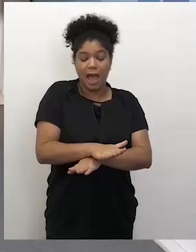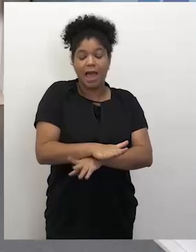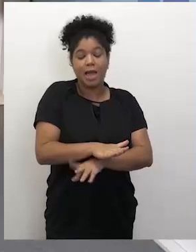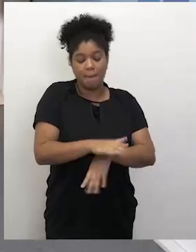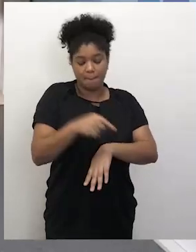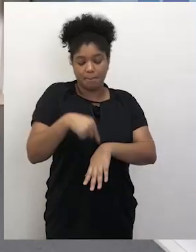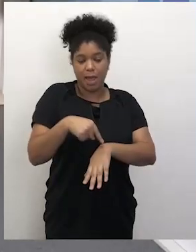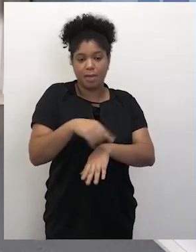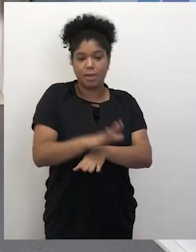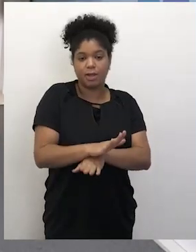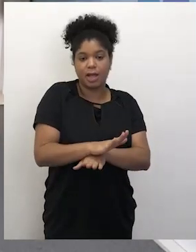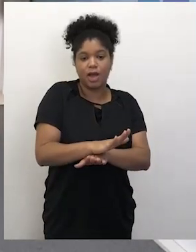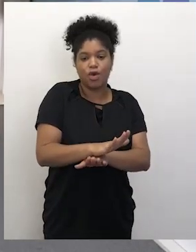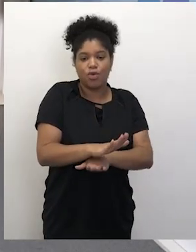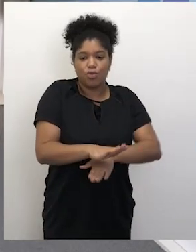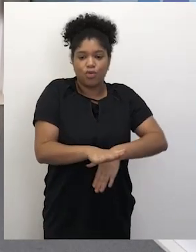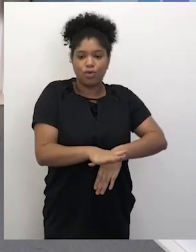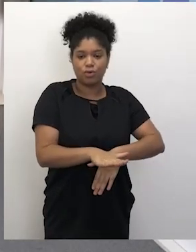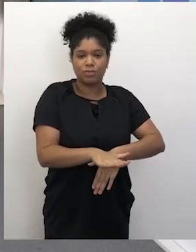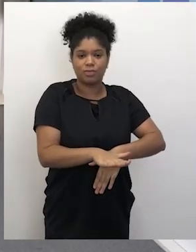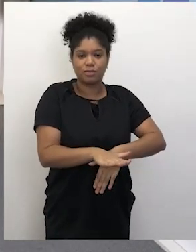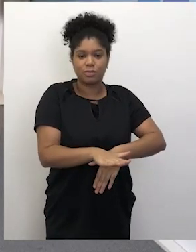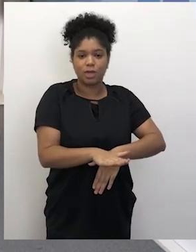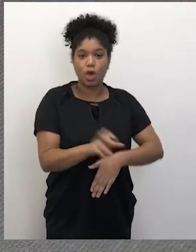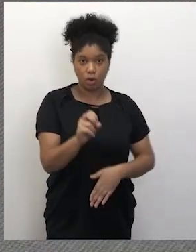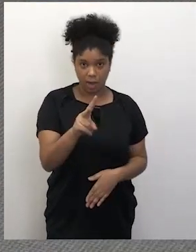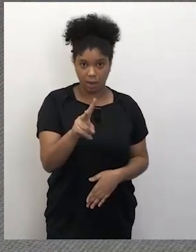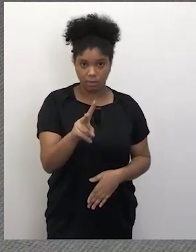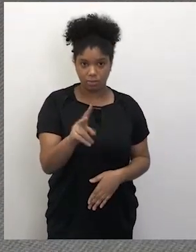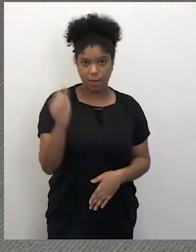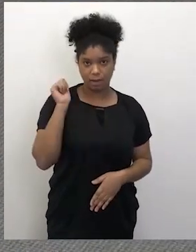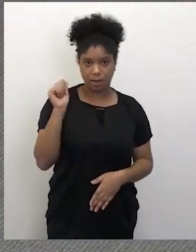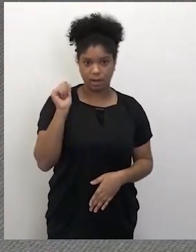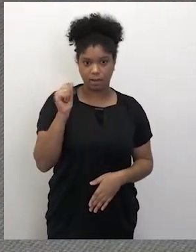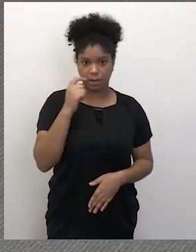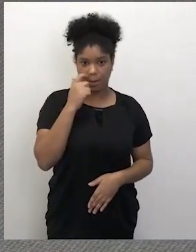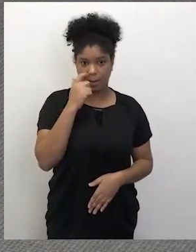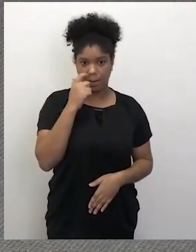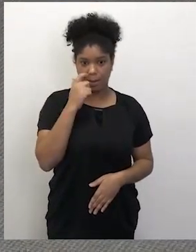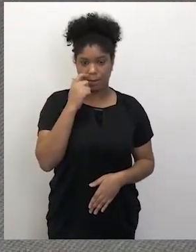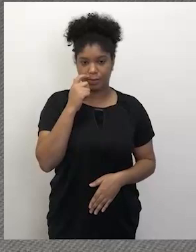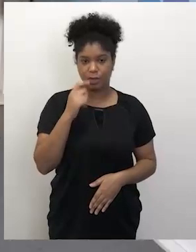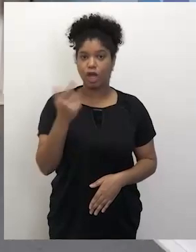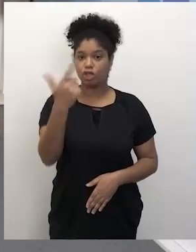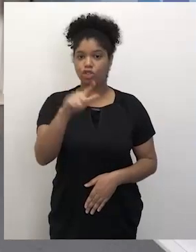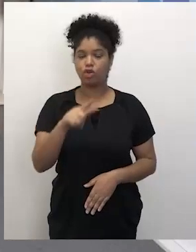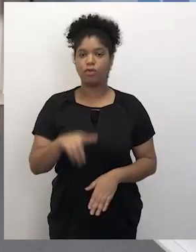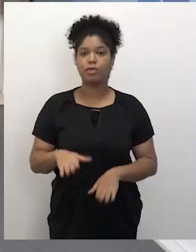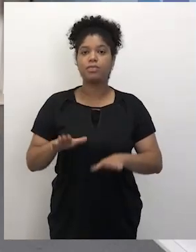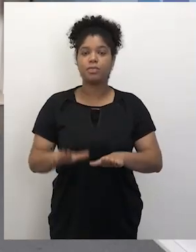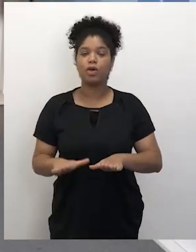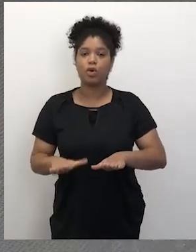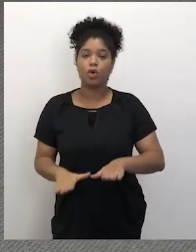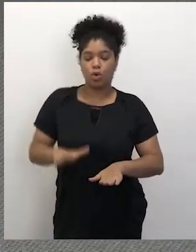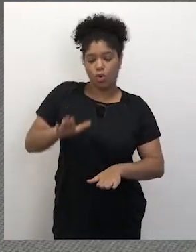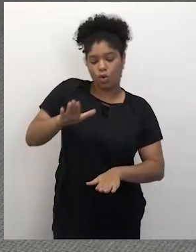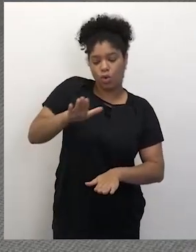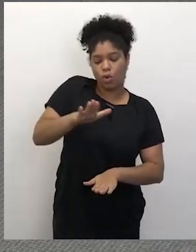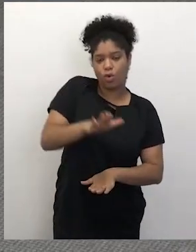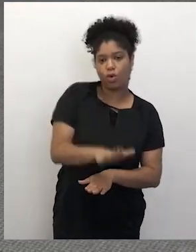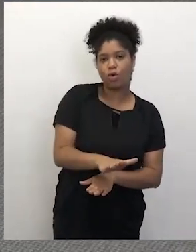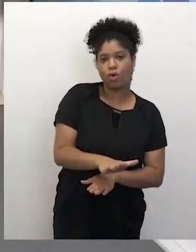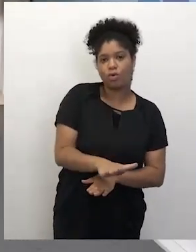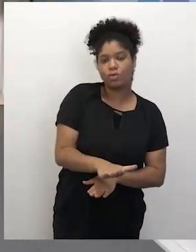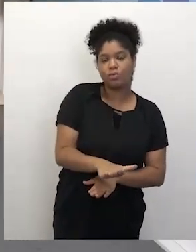atrás, se arrasta pra trás. Beleza? Ok. Aí ela que tá atrás, ela sobe, ó. Sobe, cruza, cruza